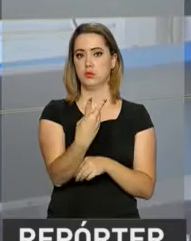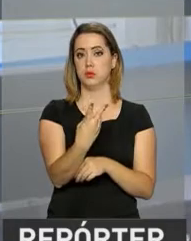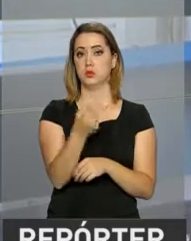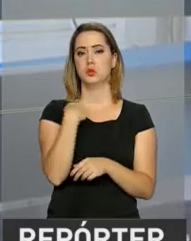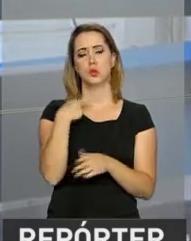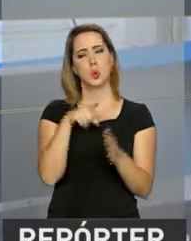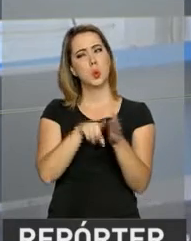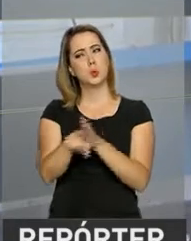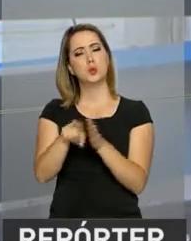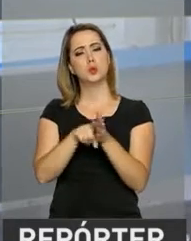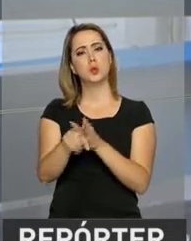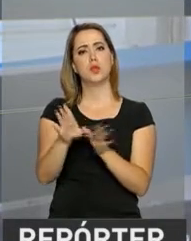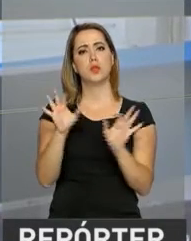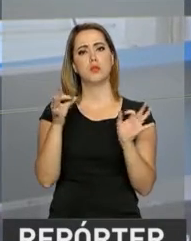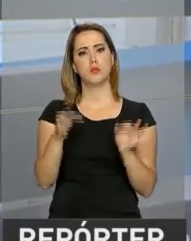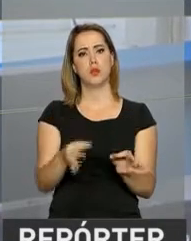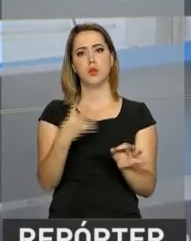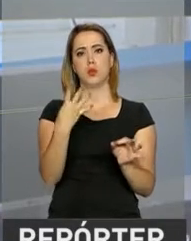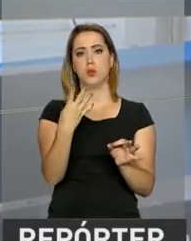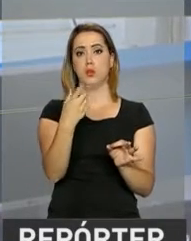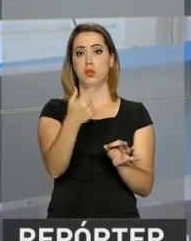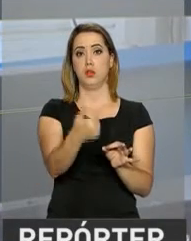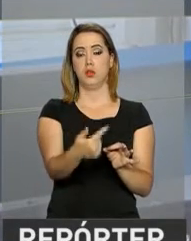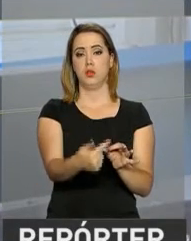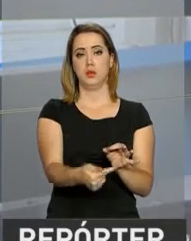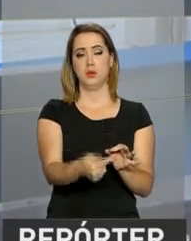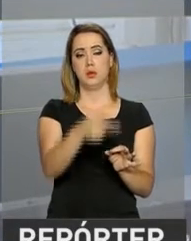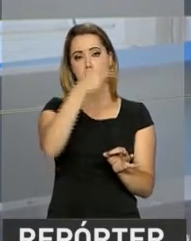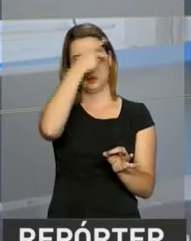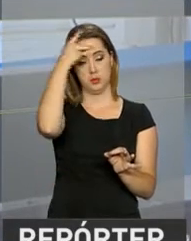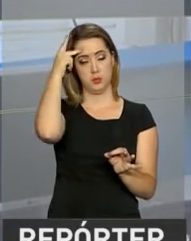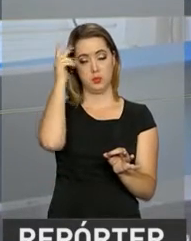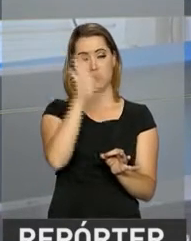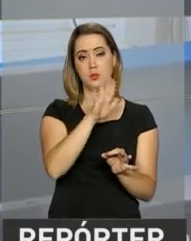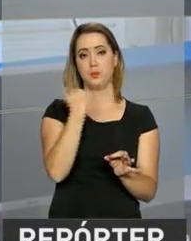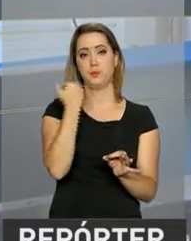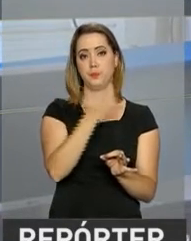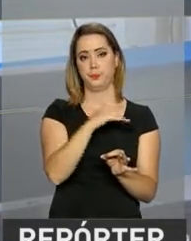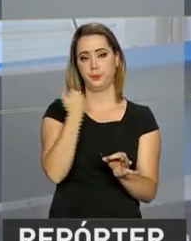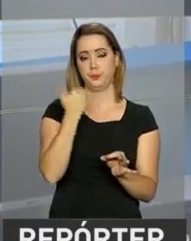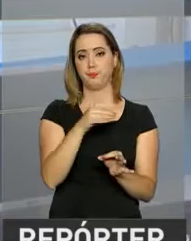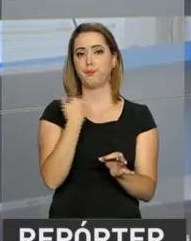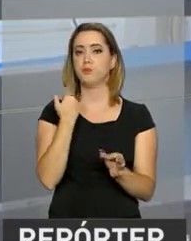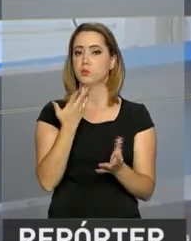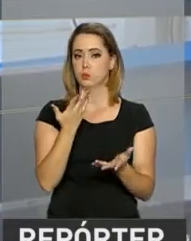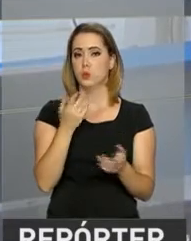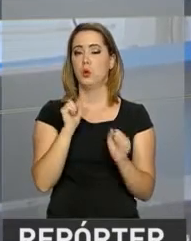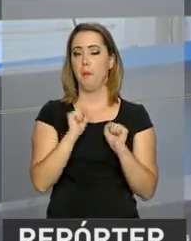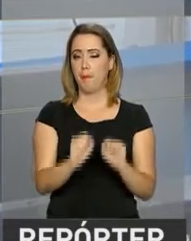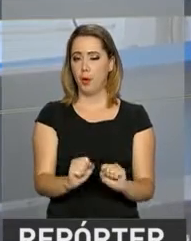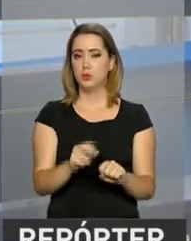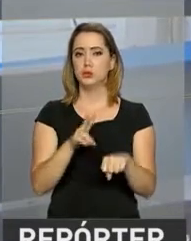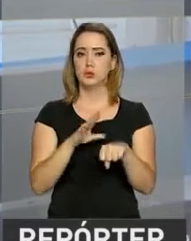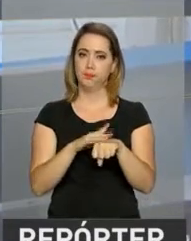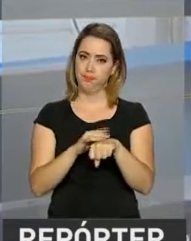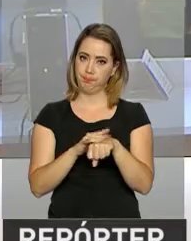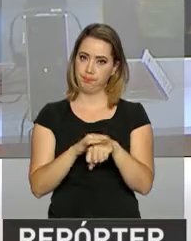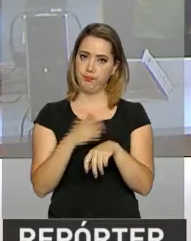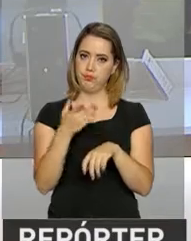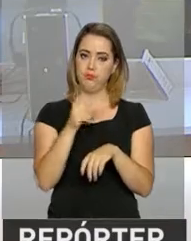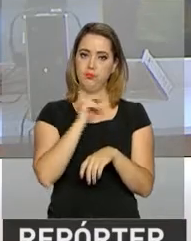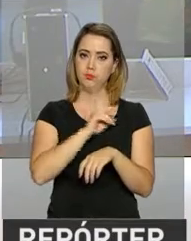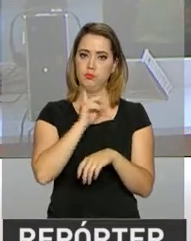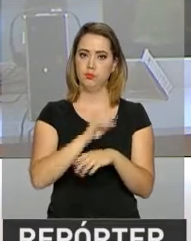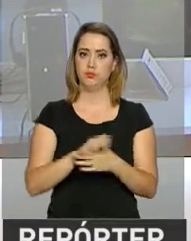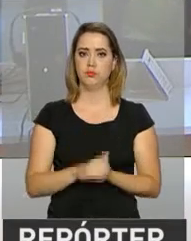suspeitos notificados e 47 mortes suspeitas da doença em 26 municípios de minas gerais